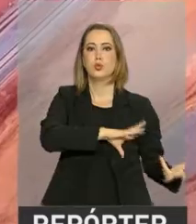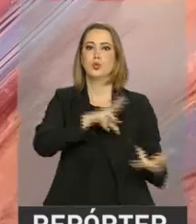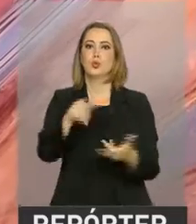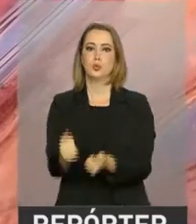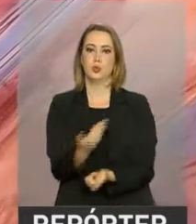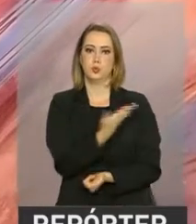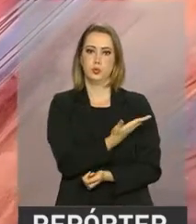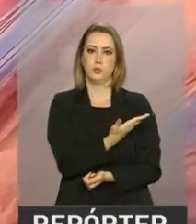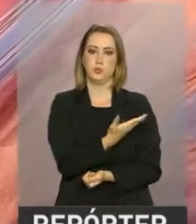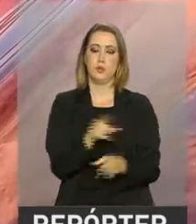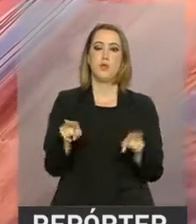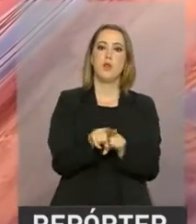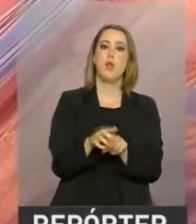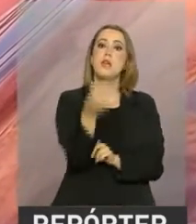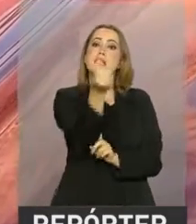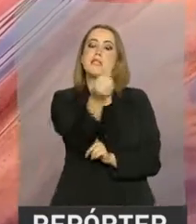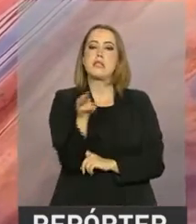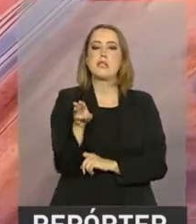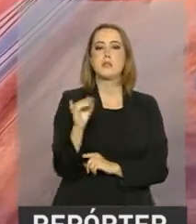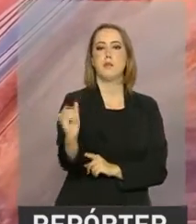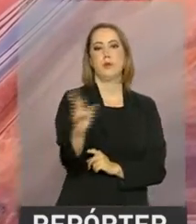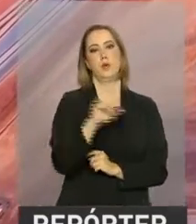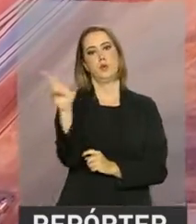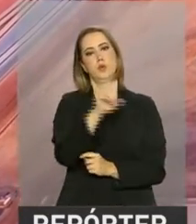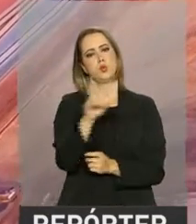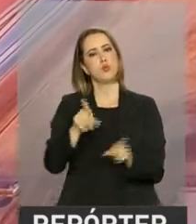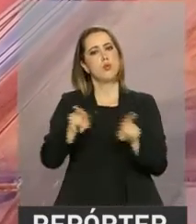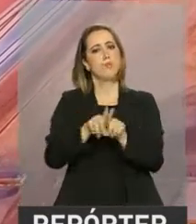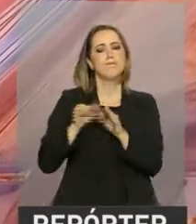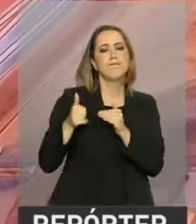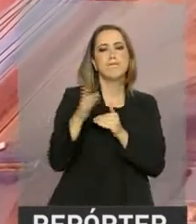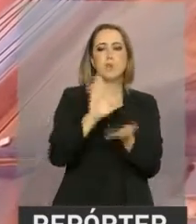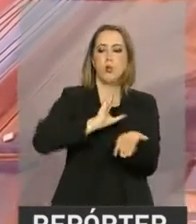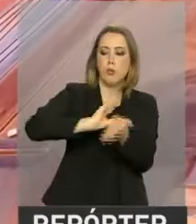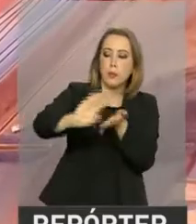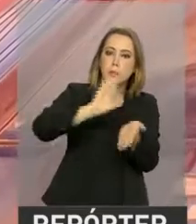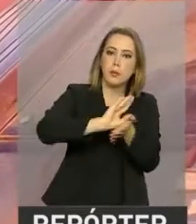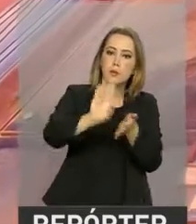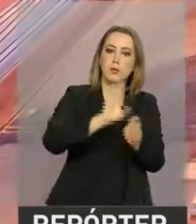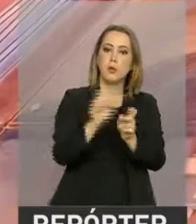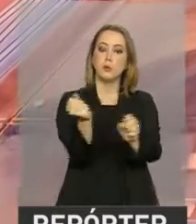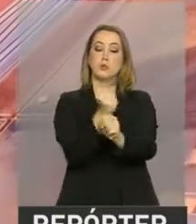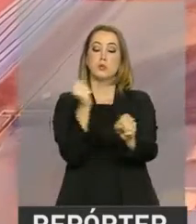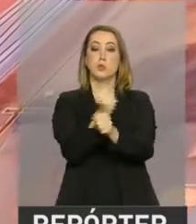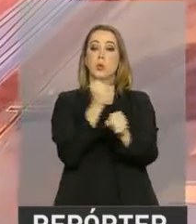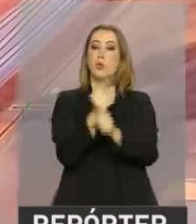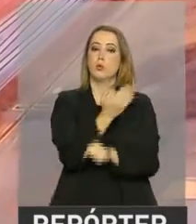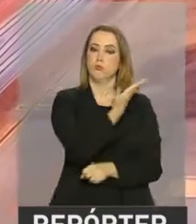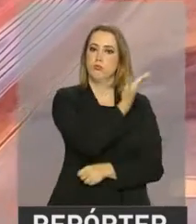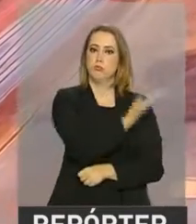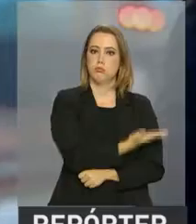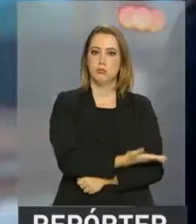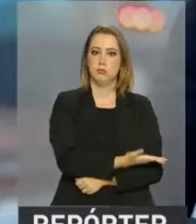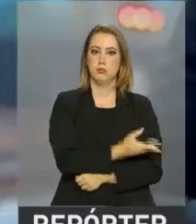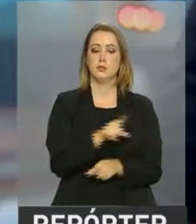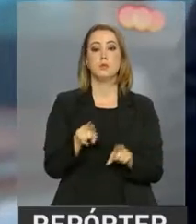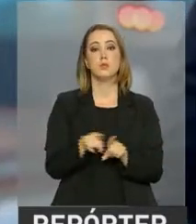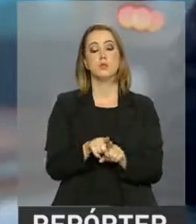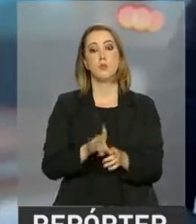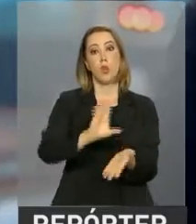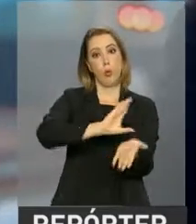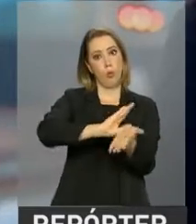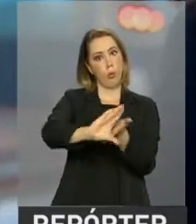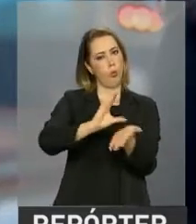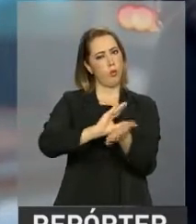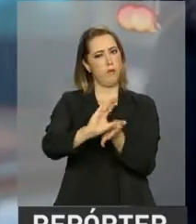números, foram investidos 6 bilhões e 400 mil reais na implantação da mina e da usina do complexo. O